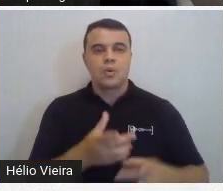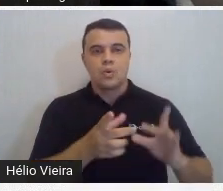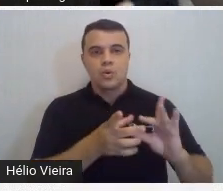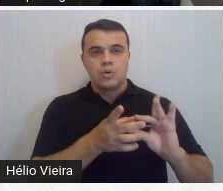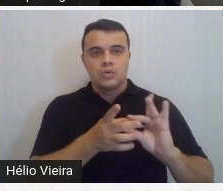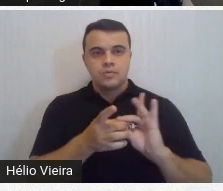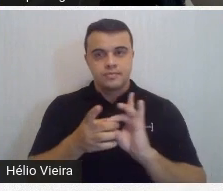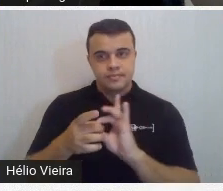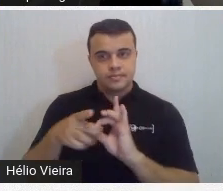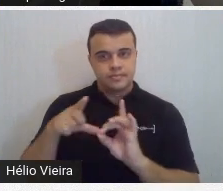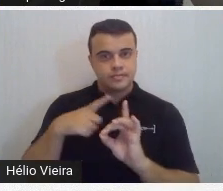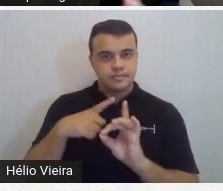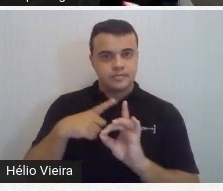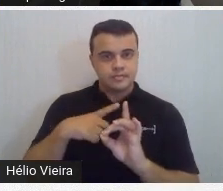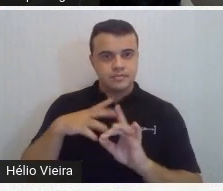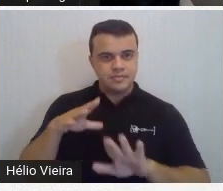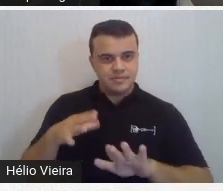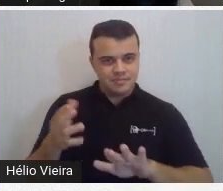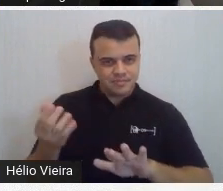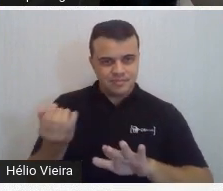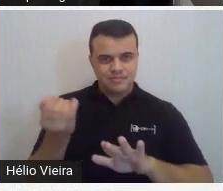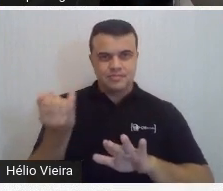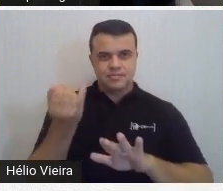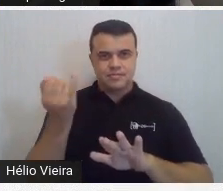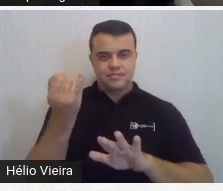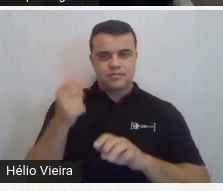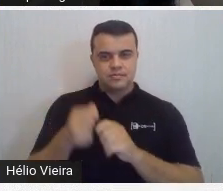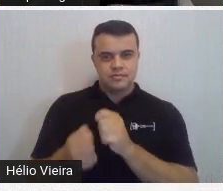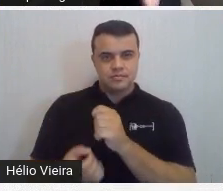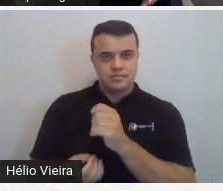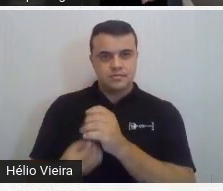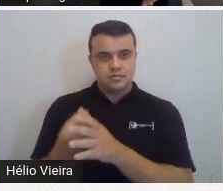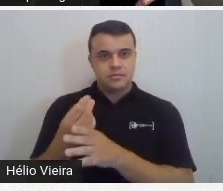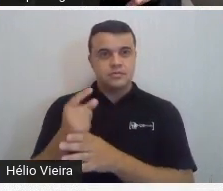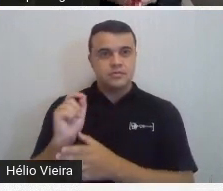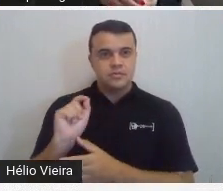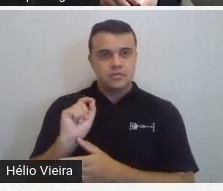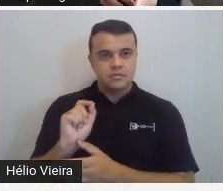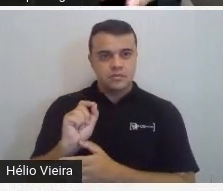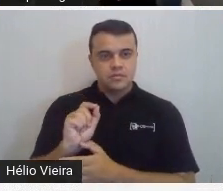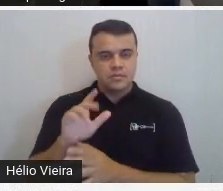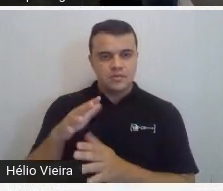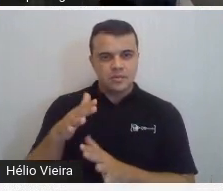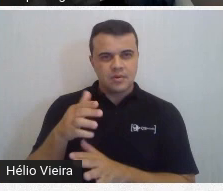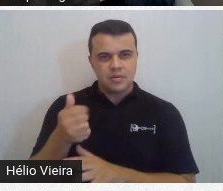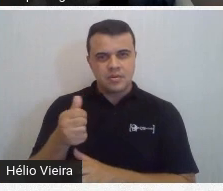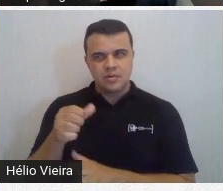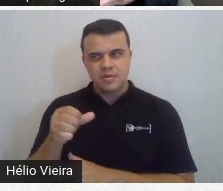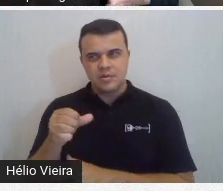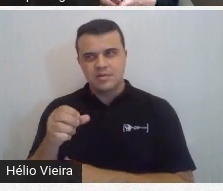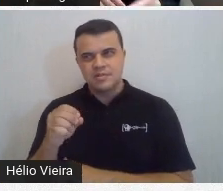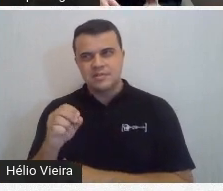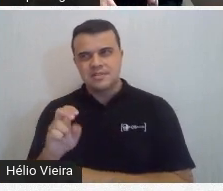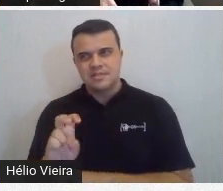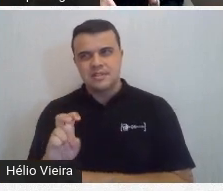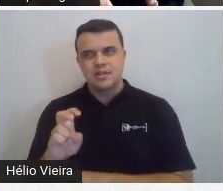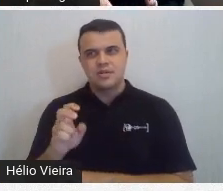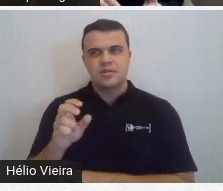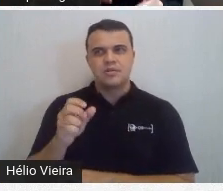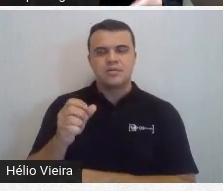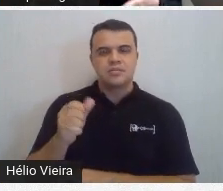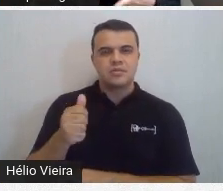tem aqui, algo que é fundamental para o surgimento das vanguardas, é que por volta de 1905,